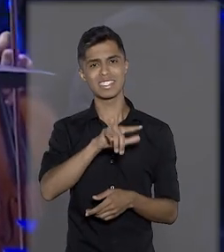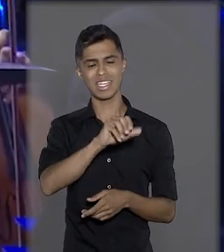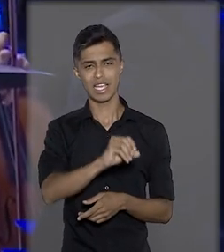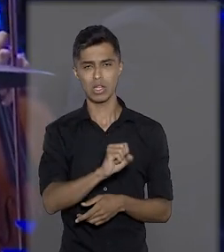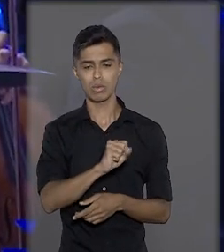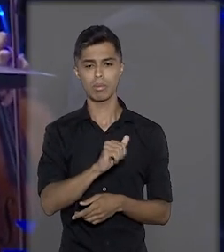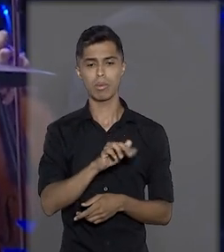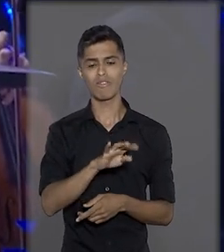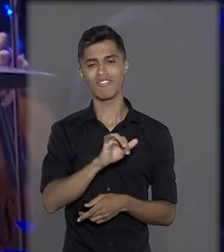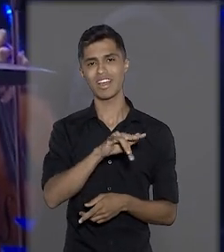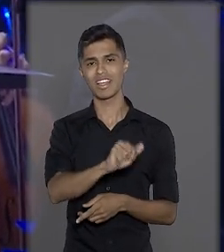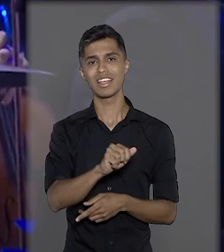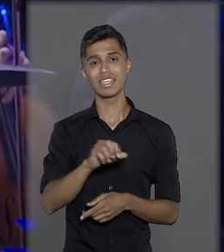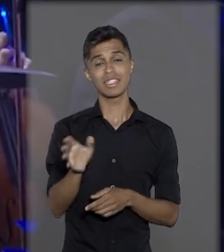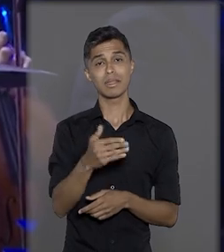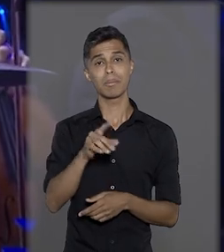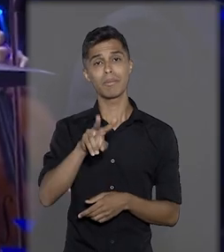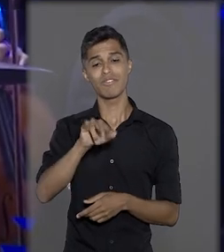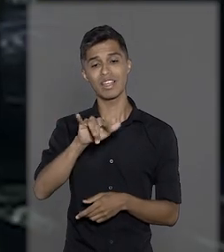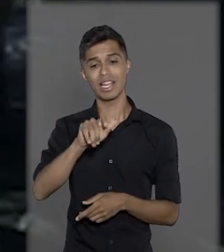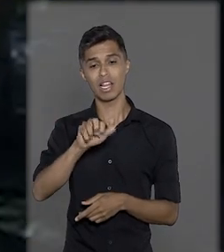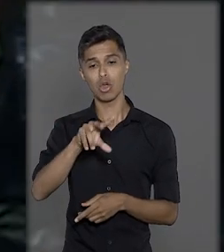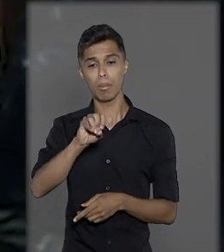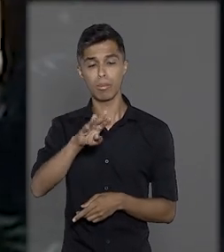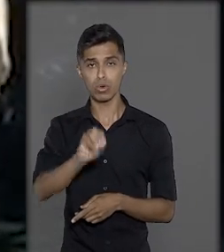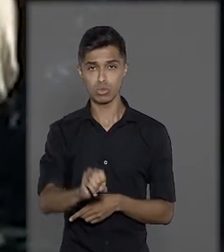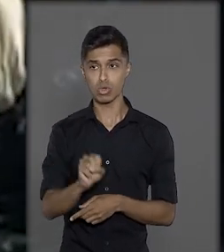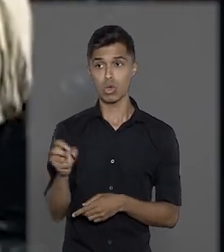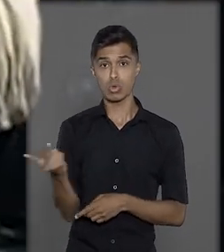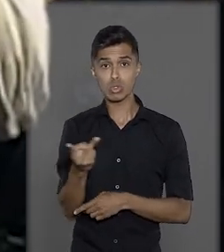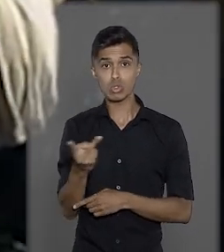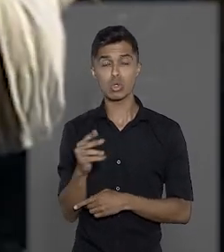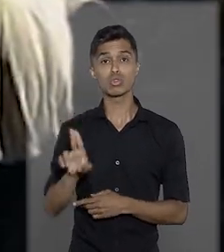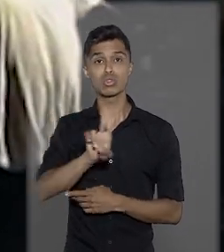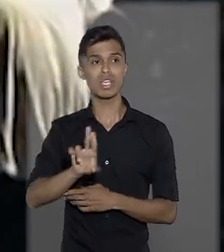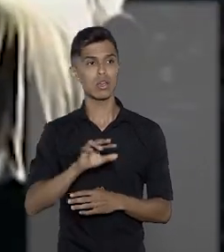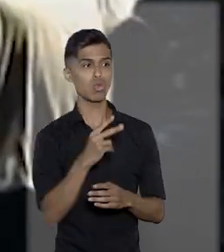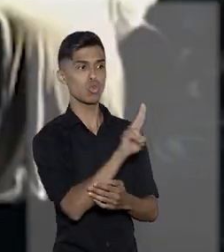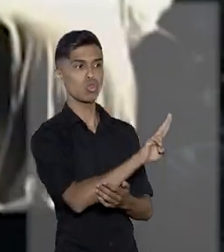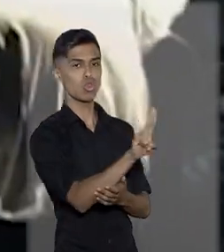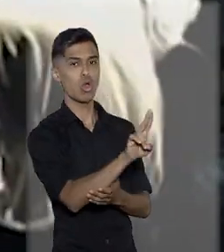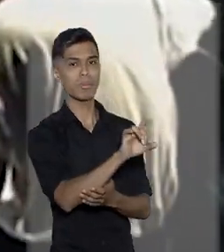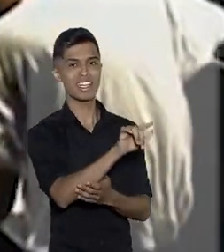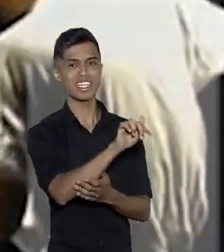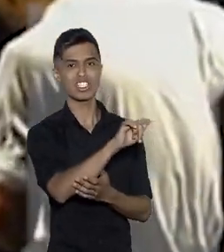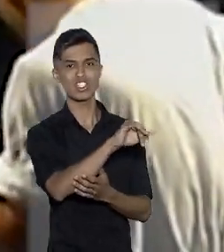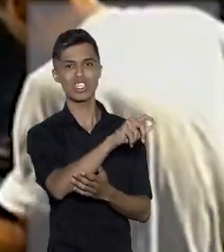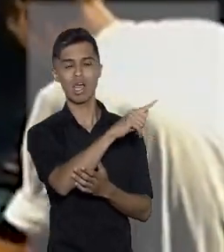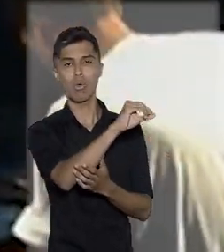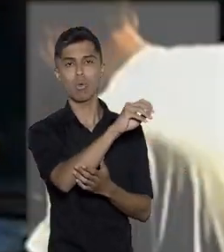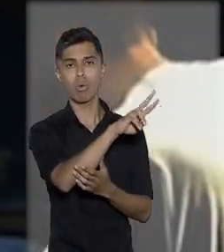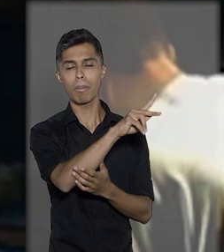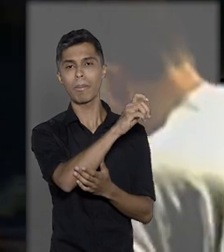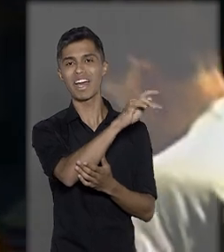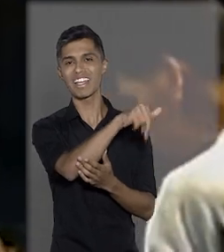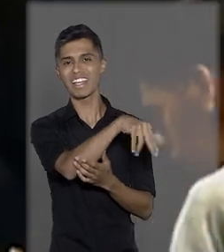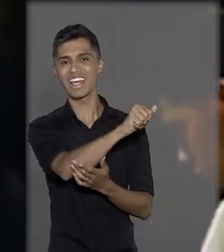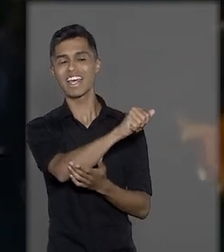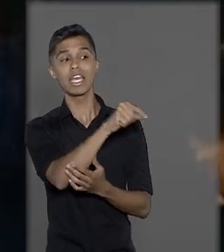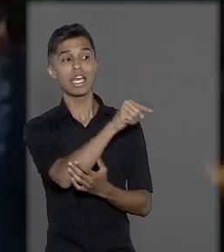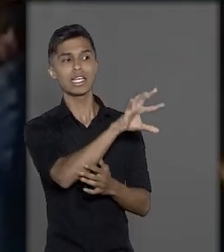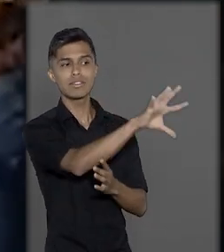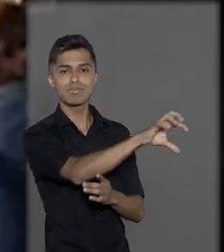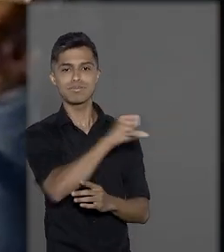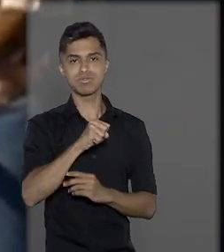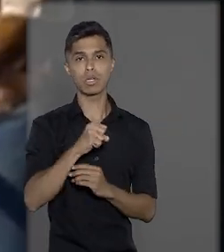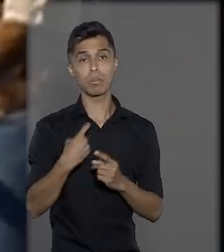e Marcelo bonfá pelo uso supostamente indevido da marca Legião Urbana que é o nome da banda que os dois integraram em